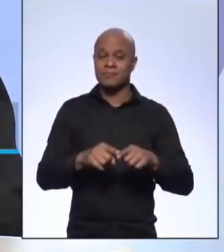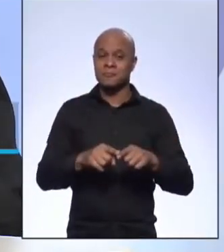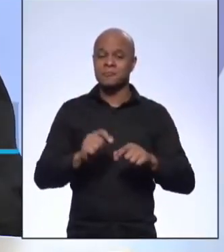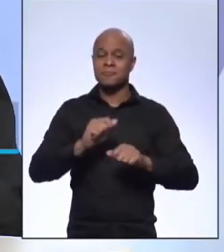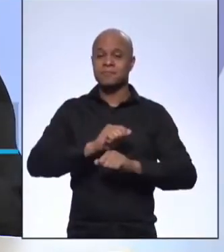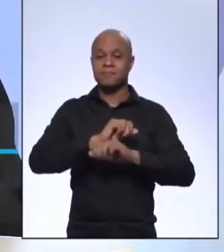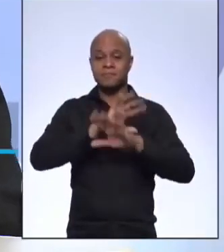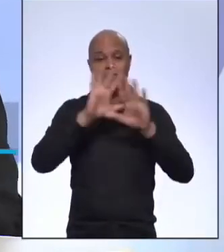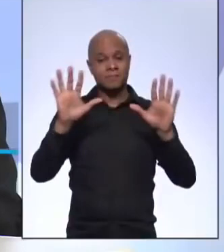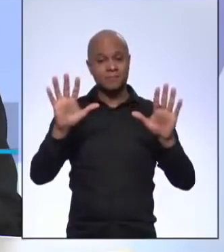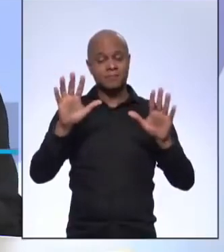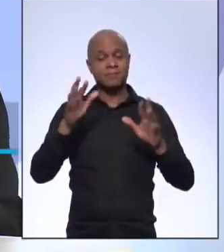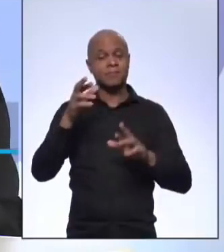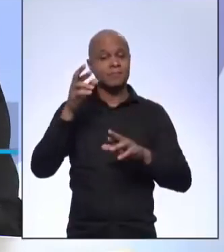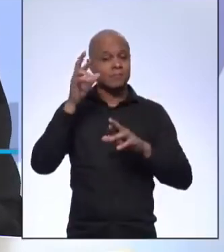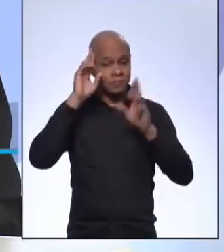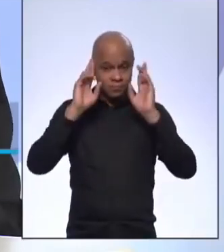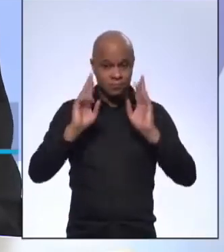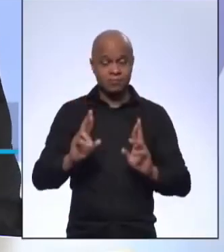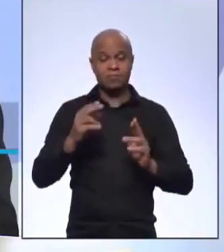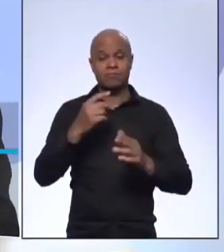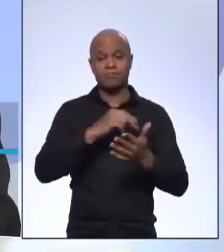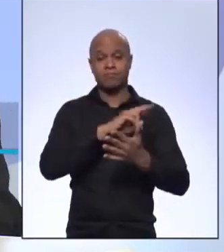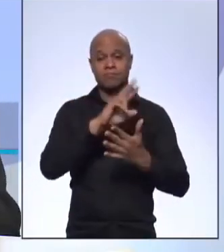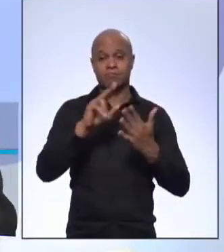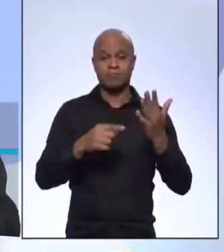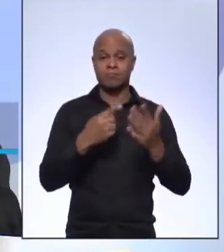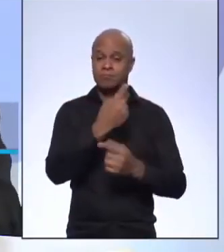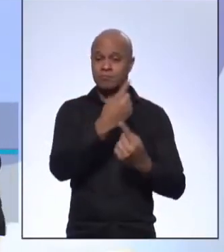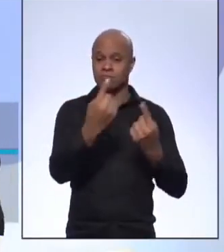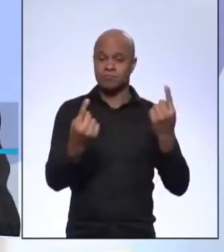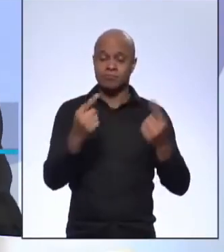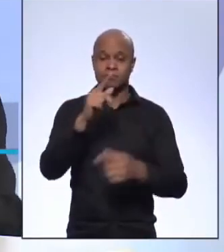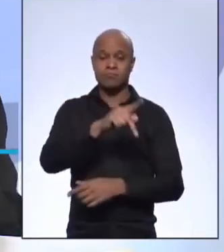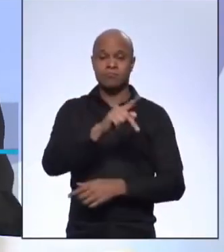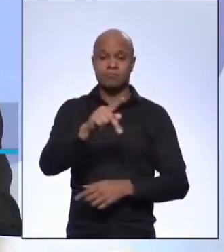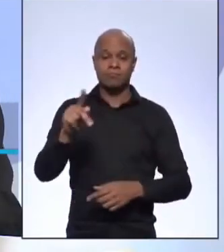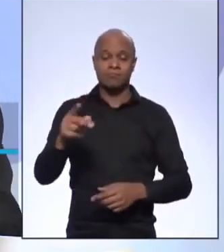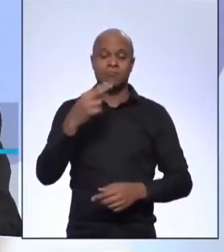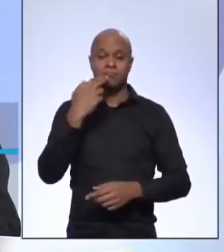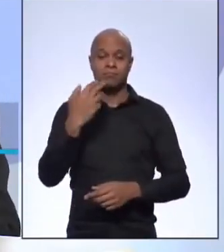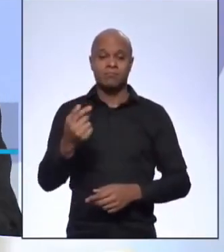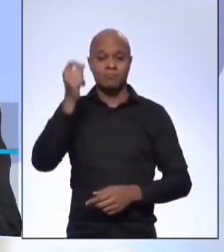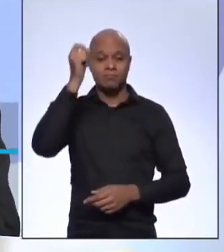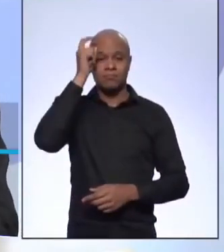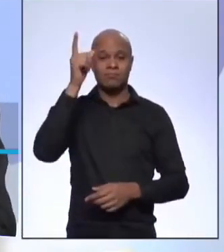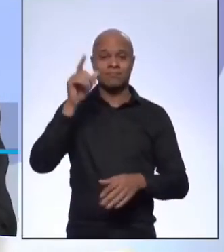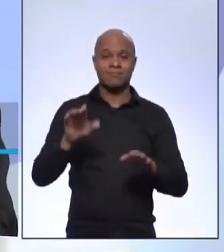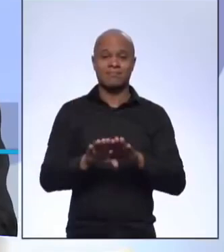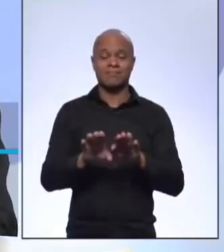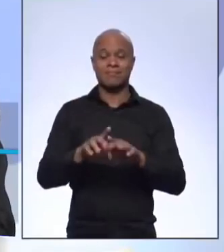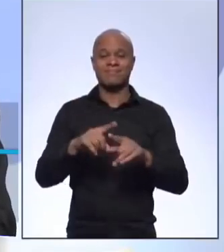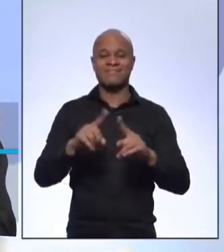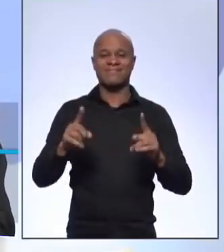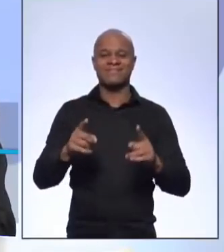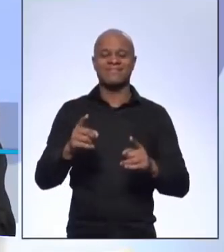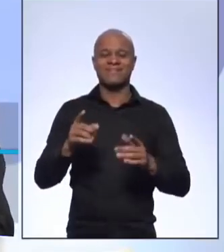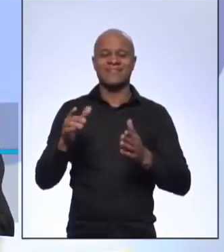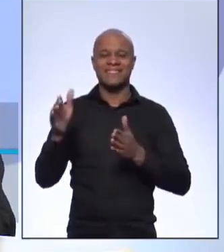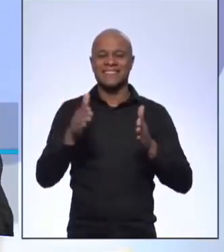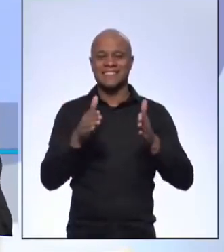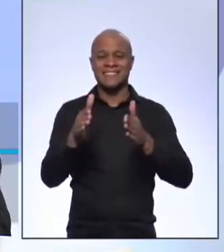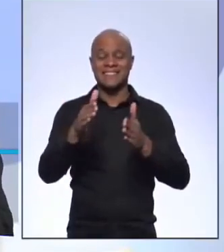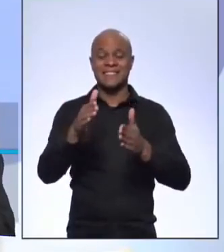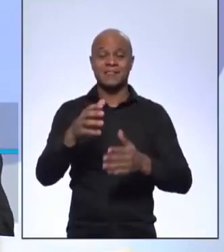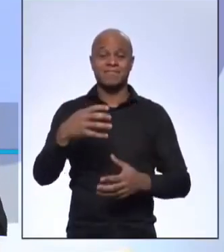lógico, respeitando as características da população, da língua, da cultura, mas que se caminhe para um momento